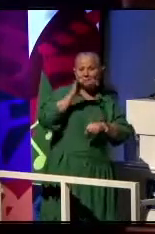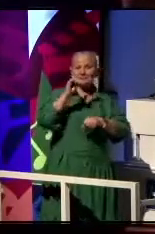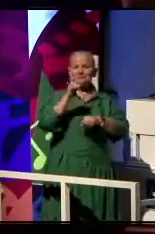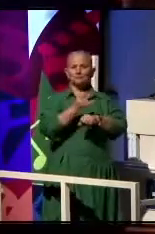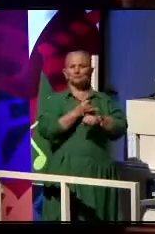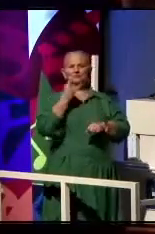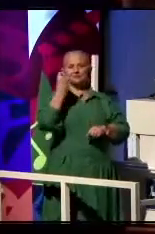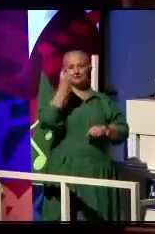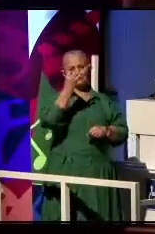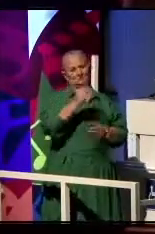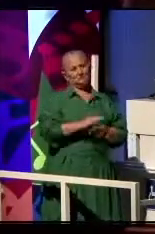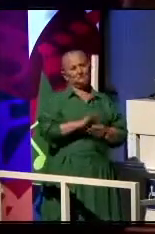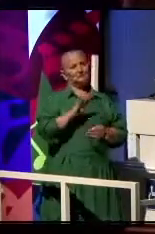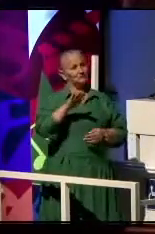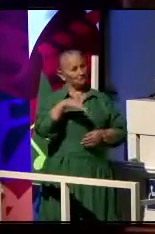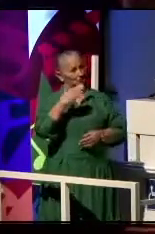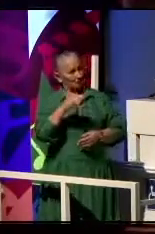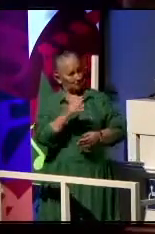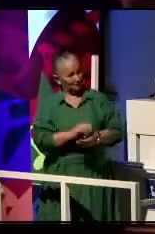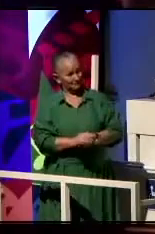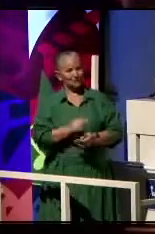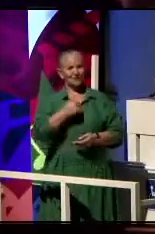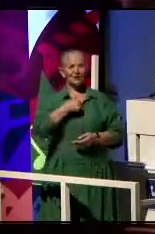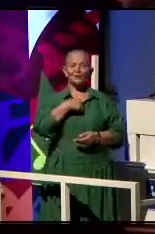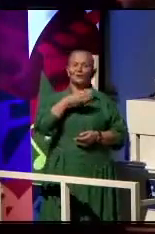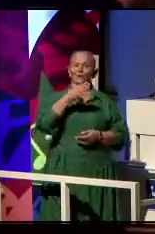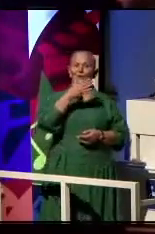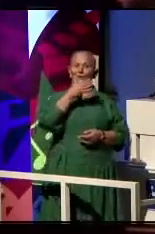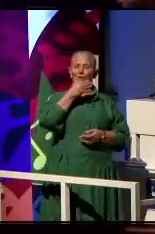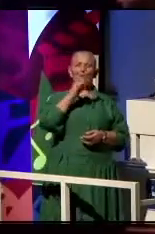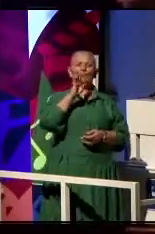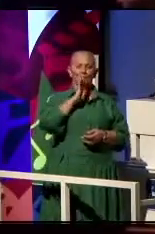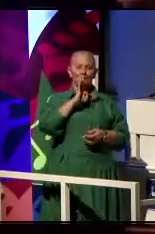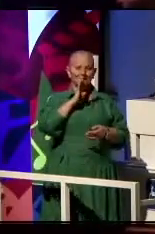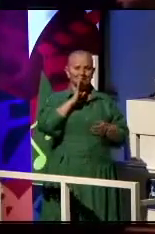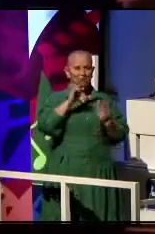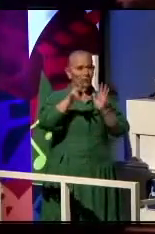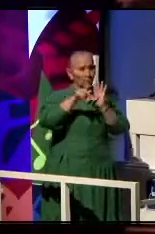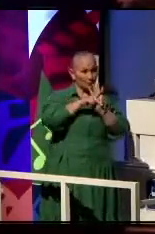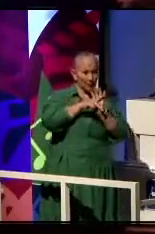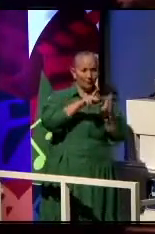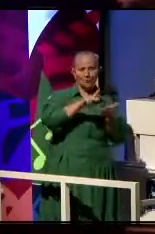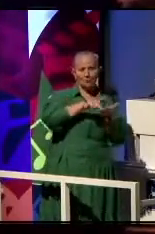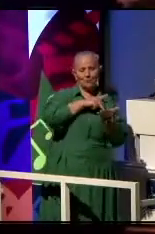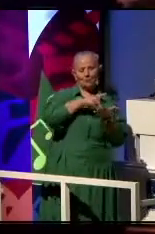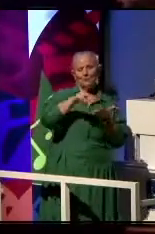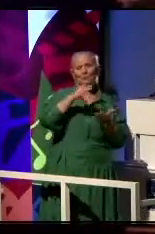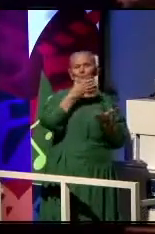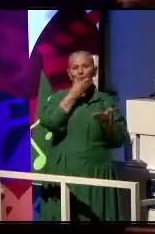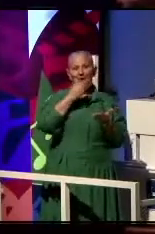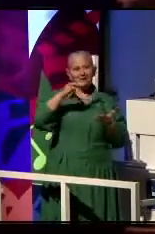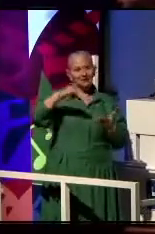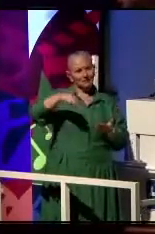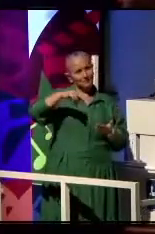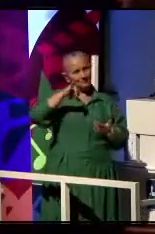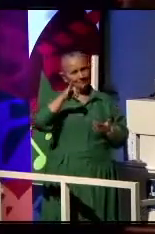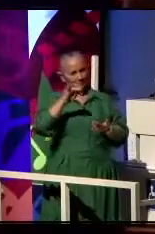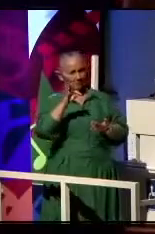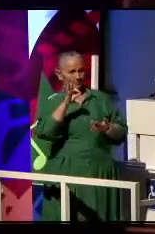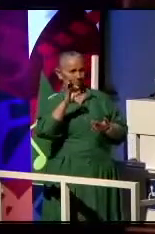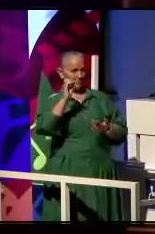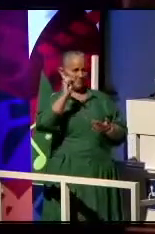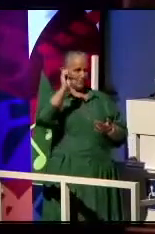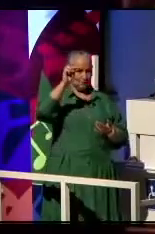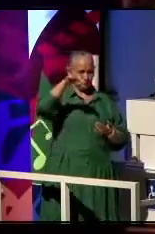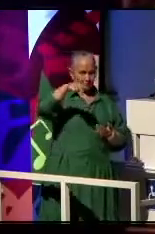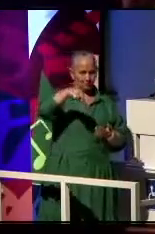sincera, foi quando eu conheci o Milton Nascimento. Eu estive em Três Pontos algumas vezes, e uma das